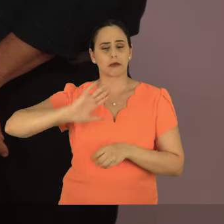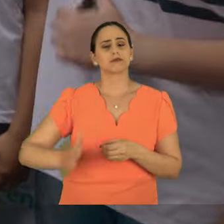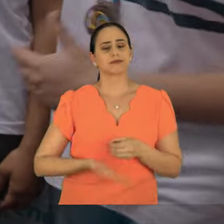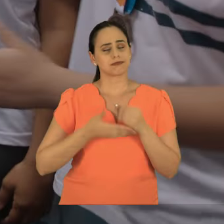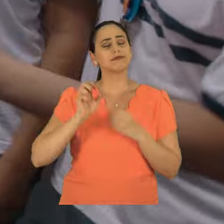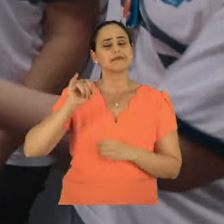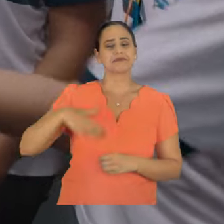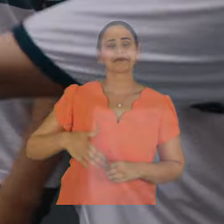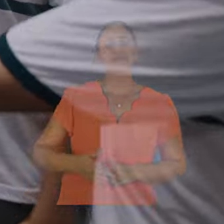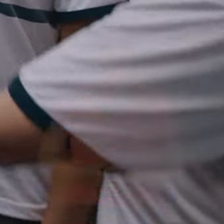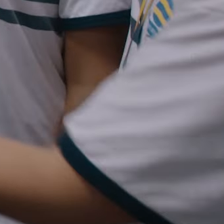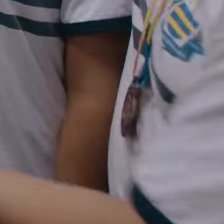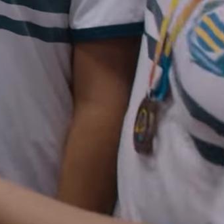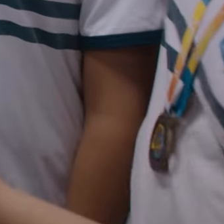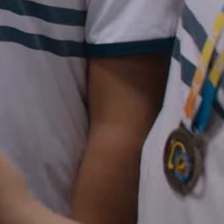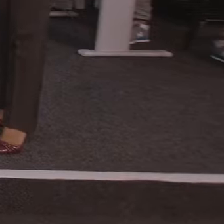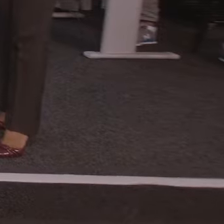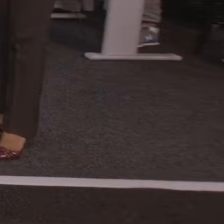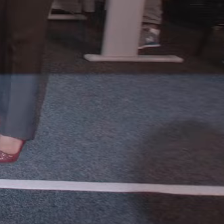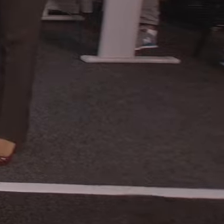espera dessa geração.